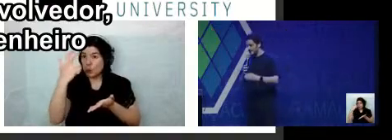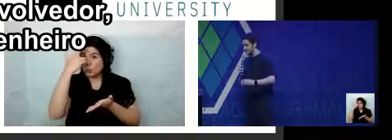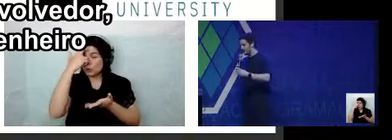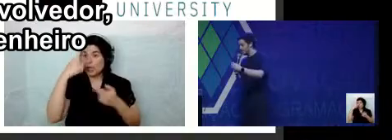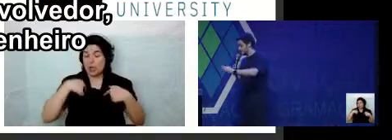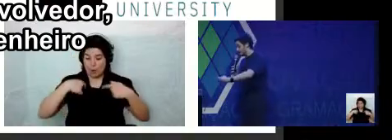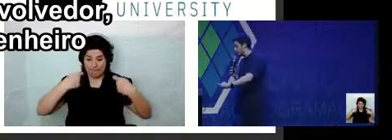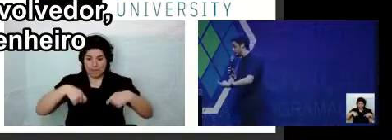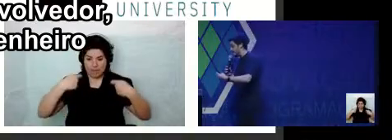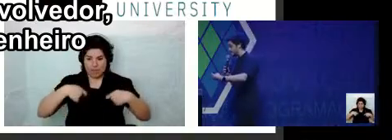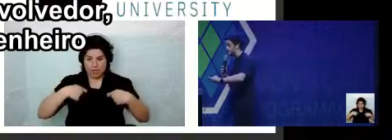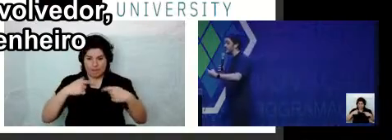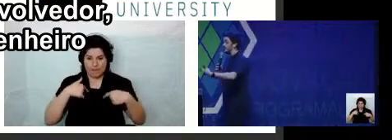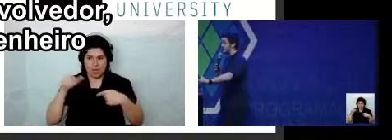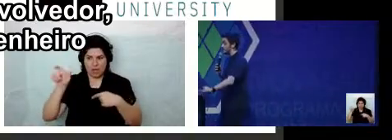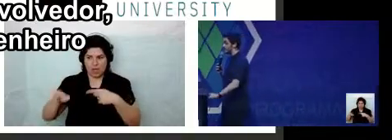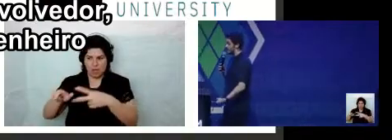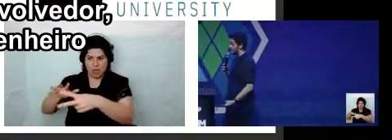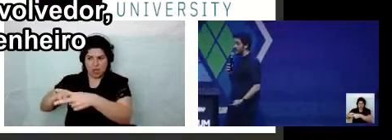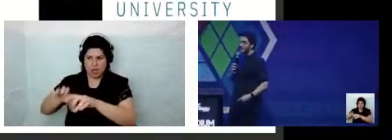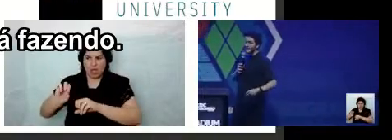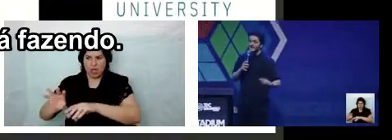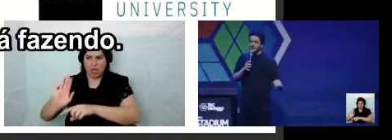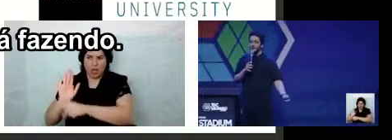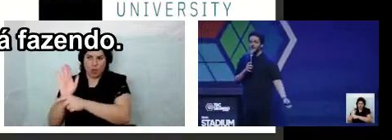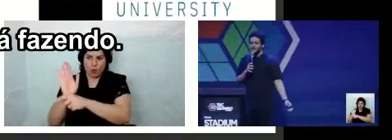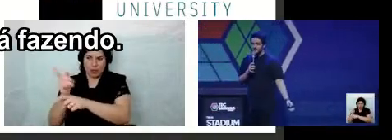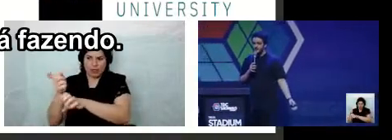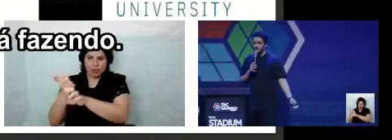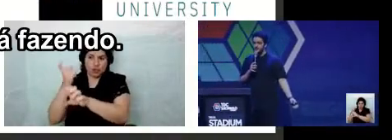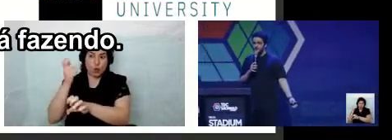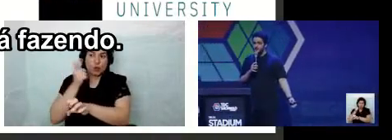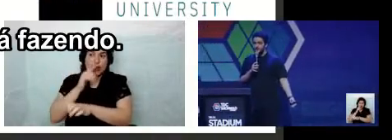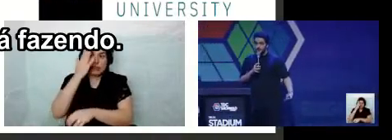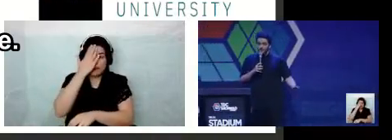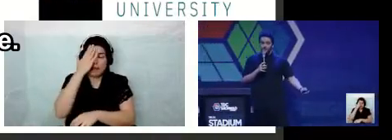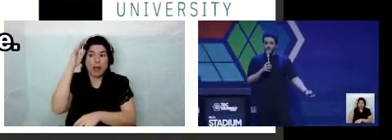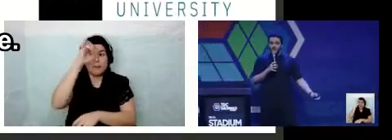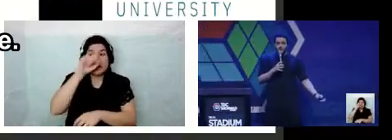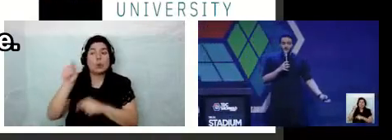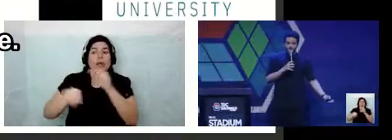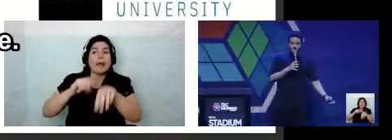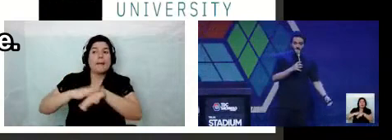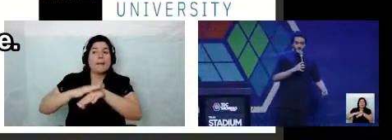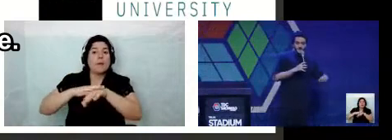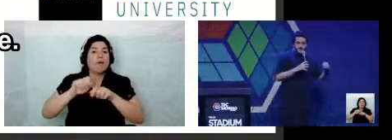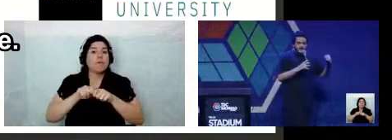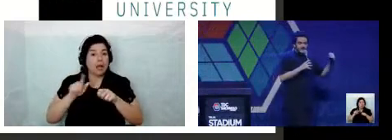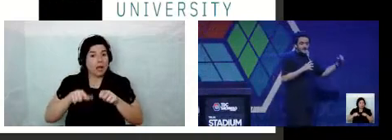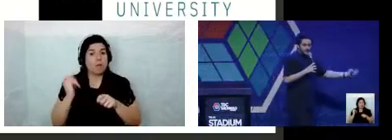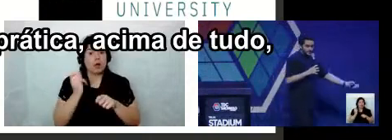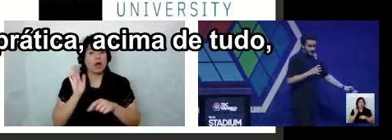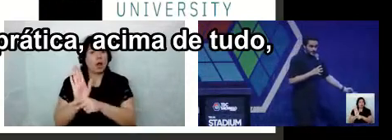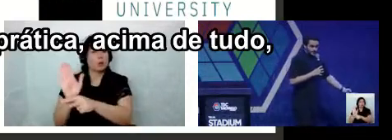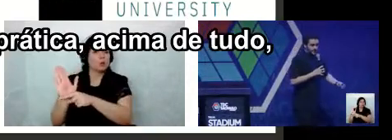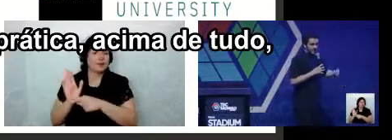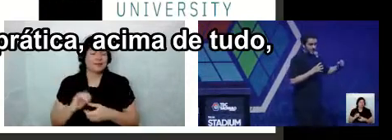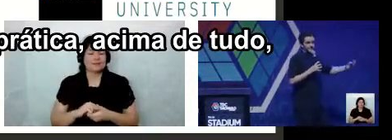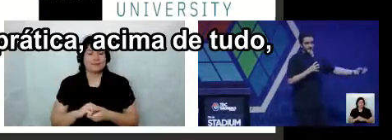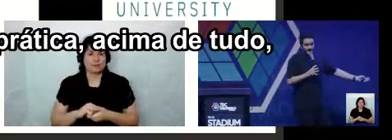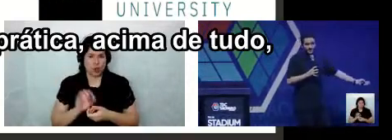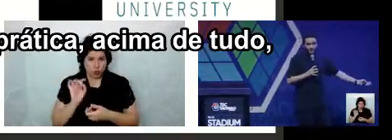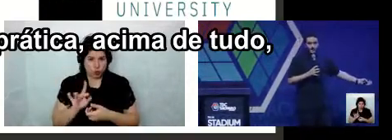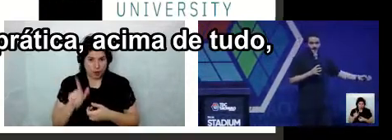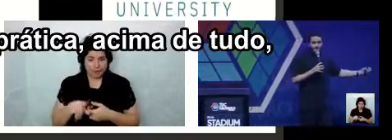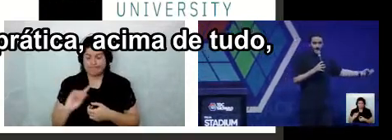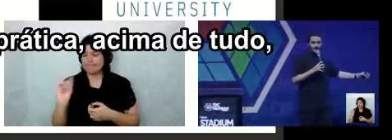preciso capacitar o meu desenvolvedor, preciso capacitar o meu engenheiro, para que ele saiba o que ele está fazendo. Então, isso é importante. Não só isso, a